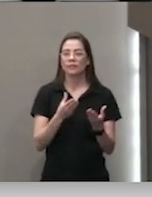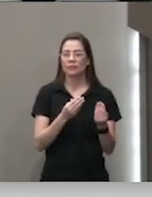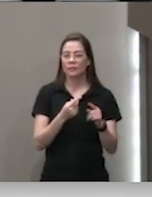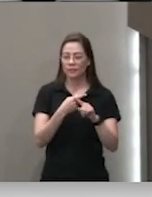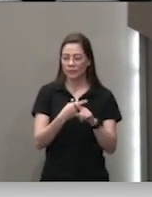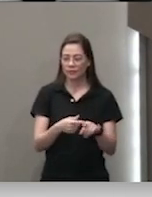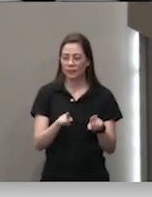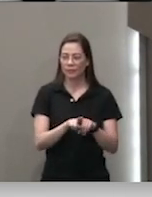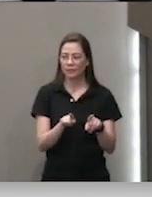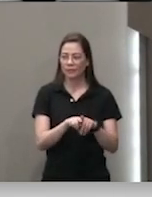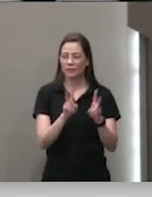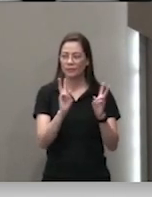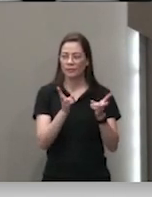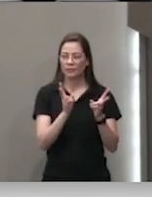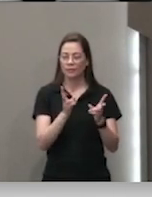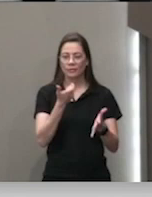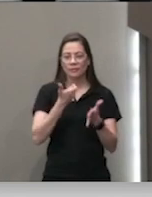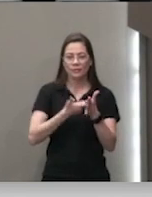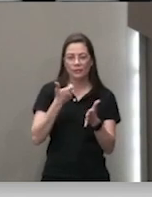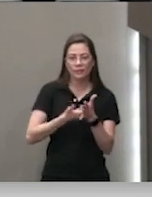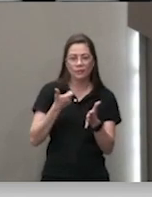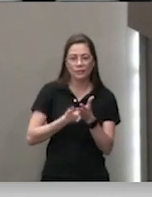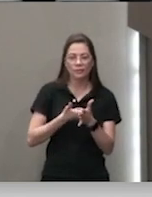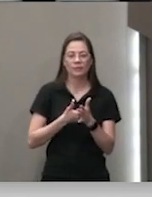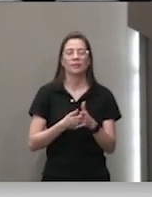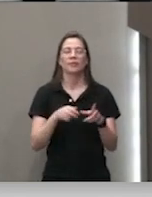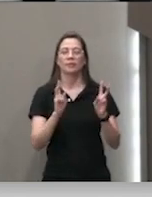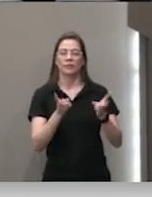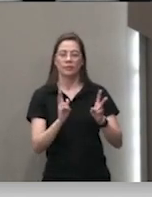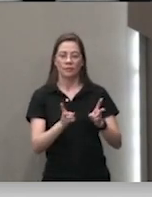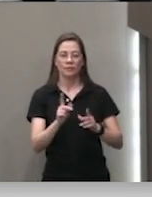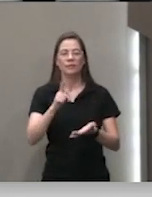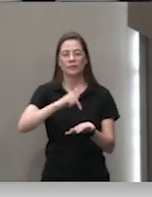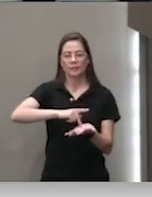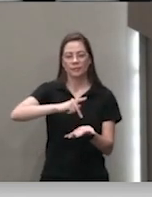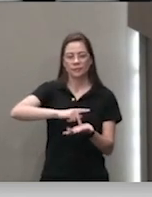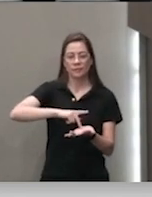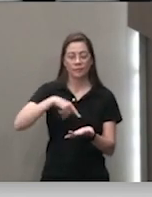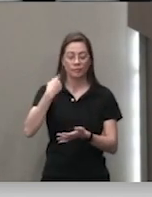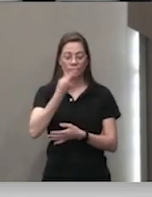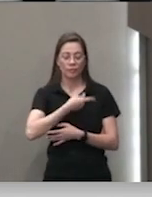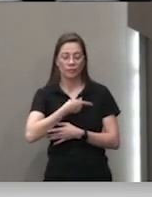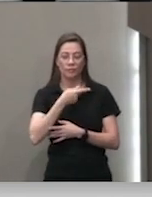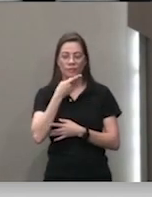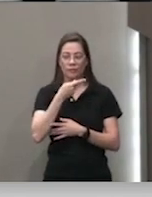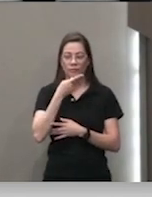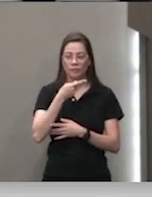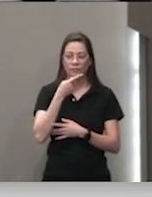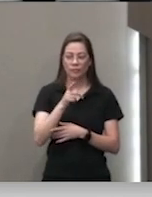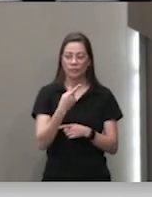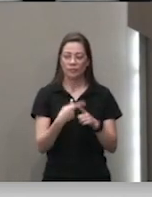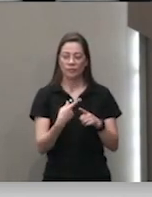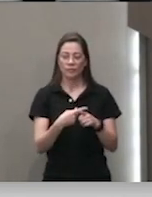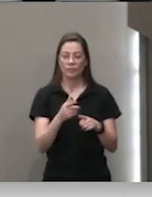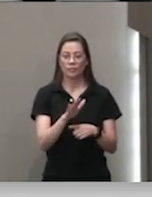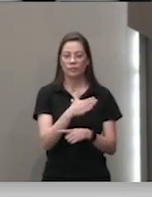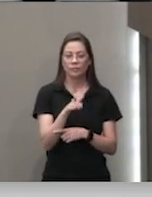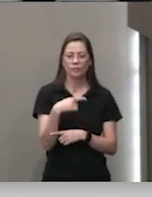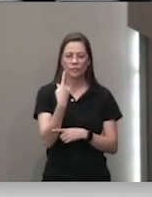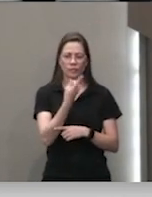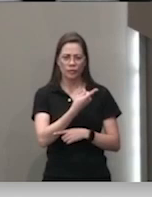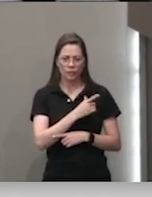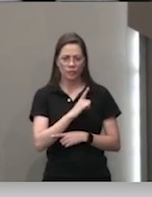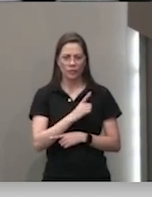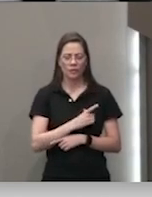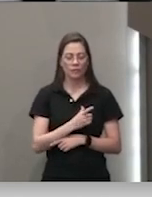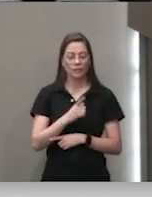vezes, né, essa lutadora, essa patriota de verdade, nós vamos dizer assim, porque muitas vezes nós estávamos